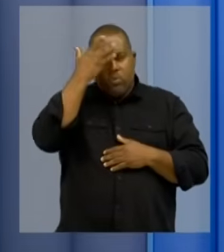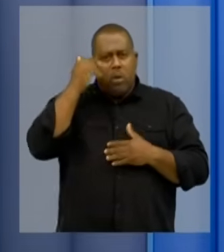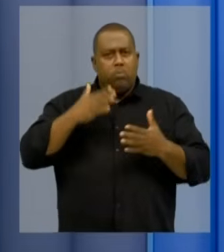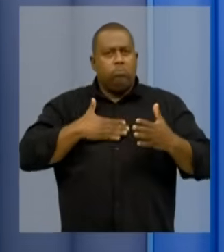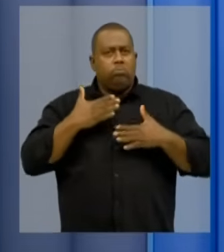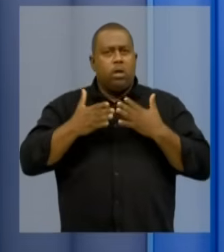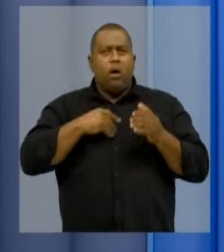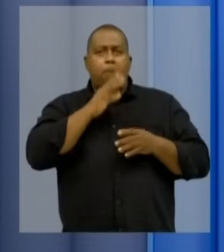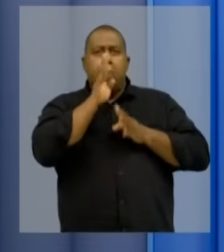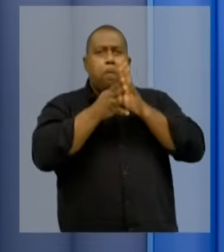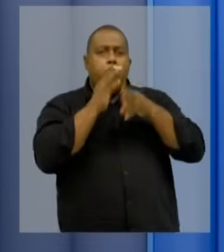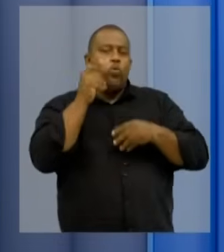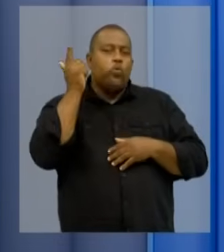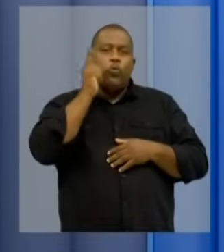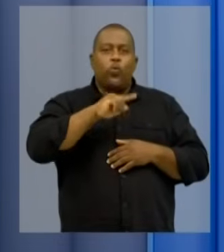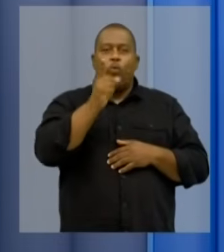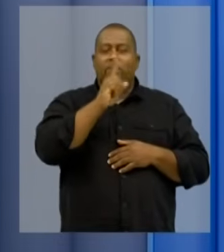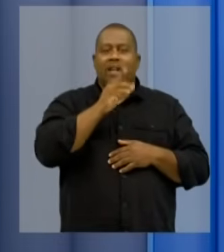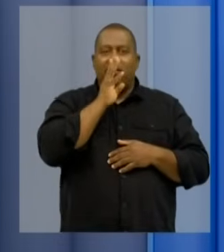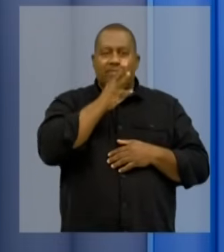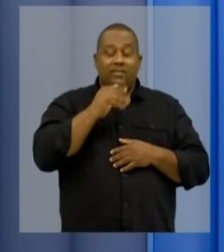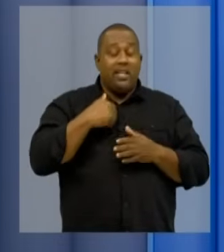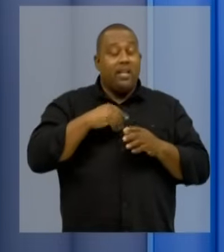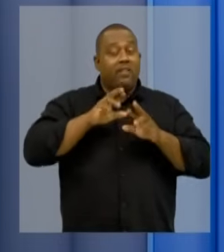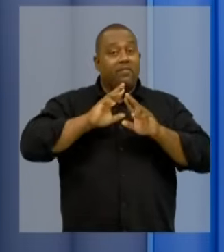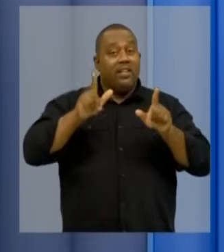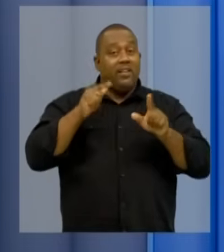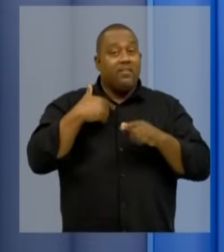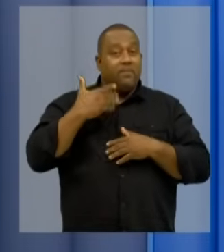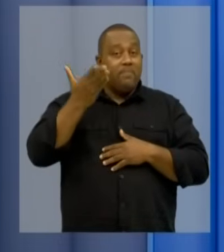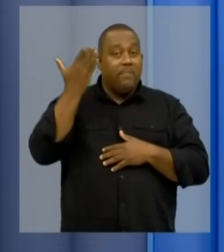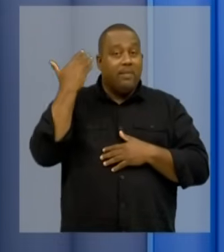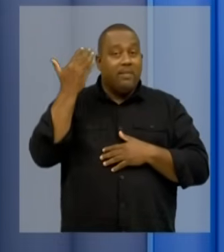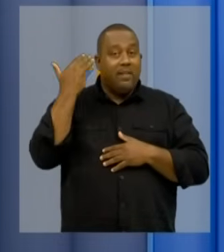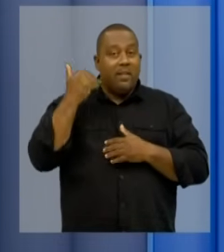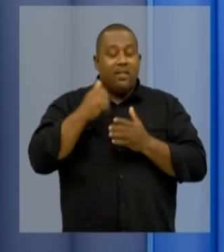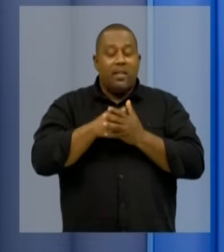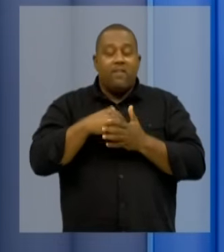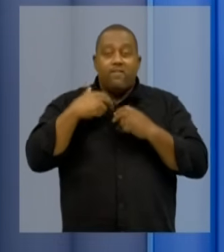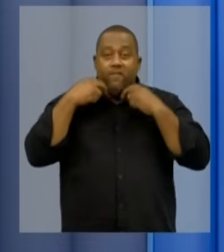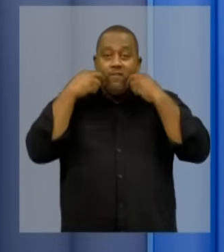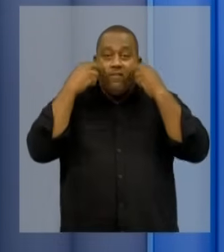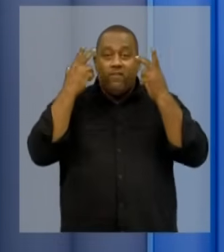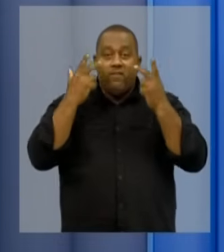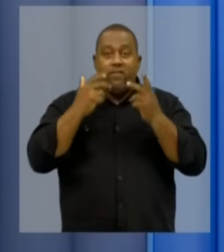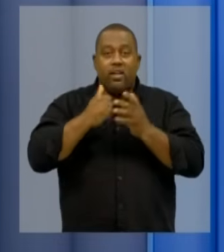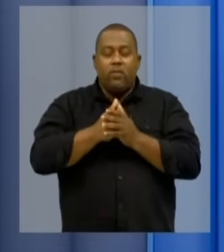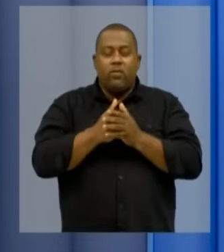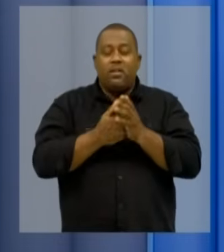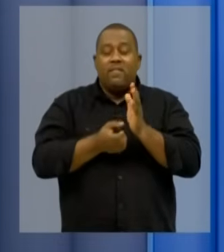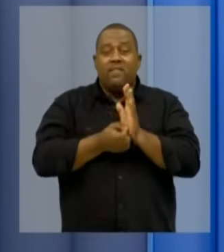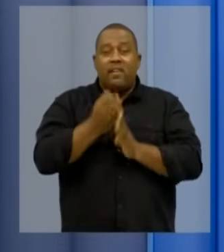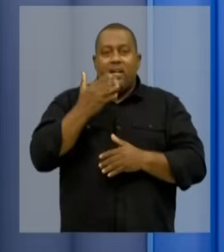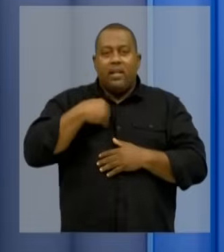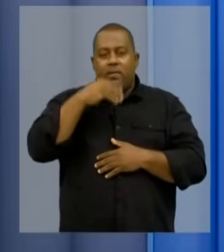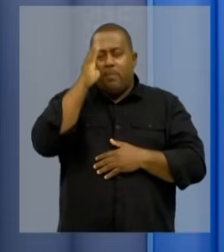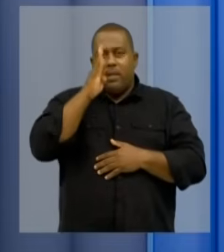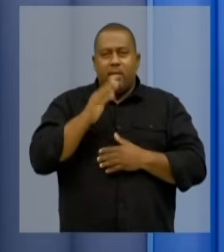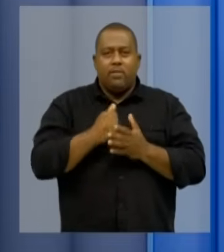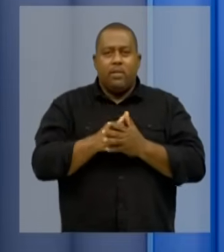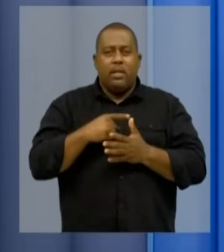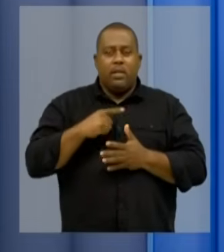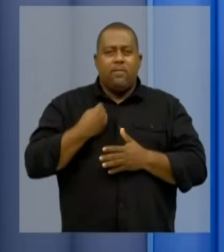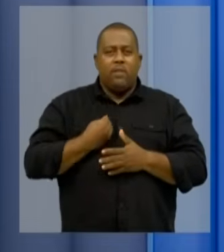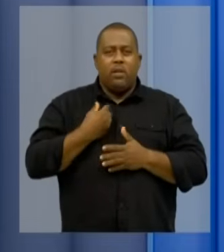atacar. Diferente de um passado onde envergonhou e decepcionou milhões de brasileiros. Nós temos hoje um